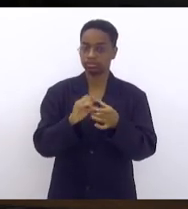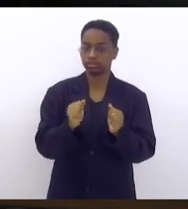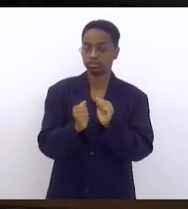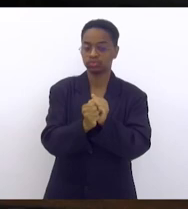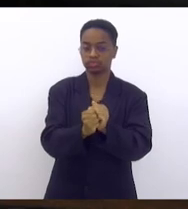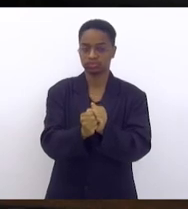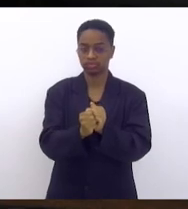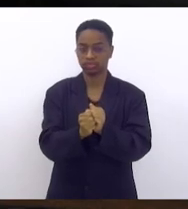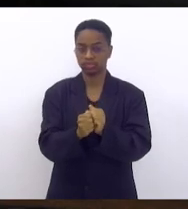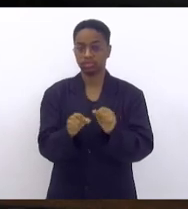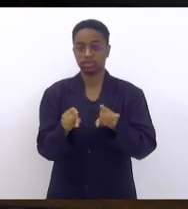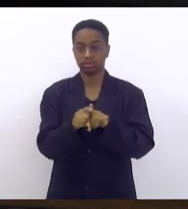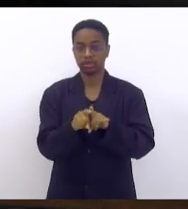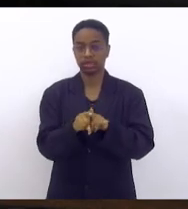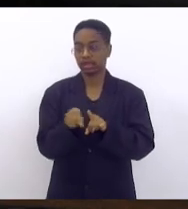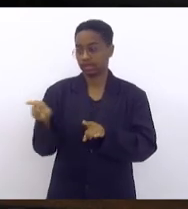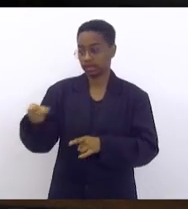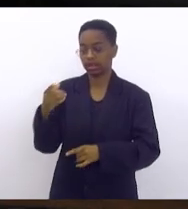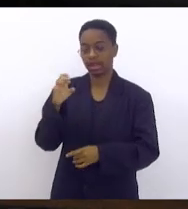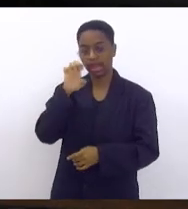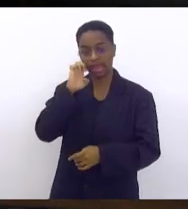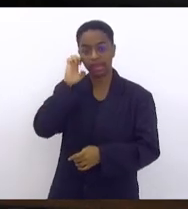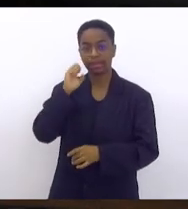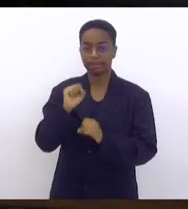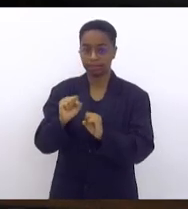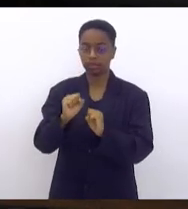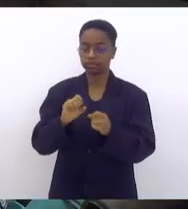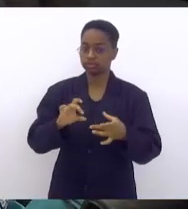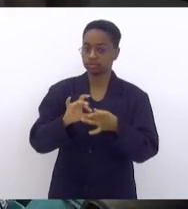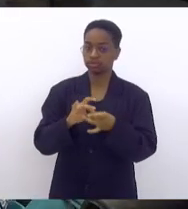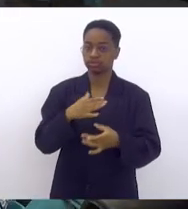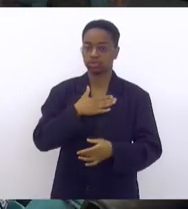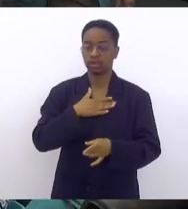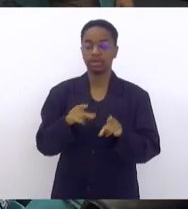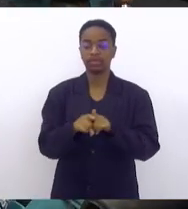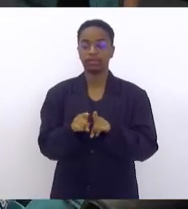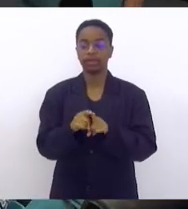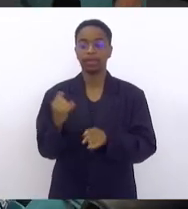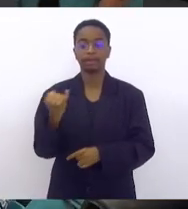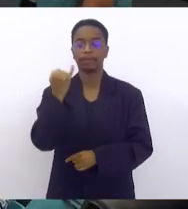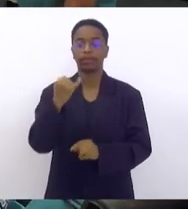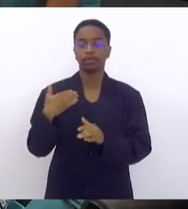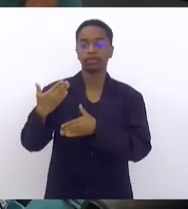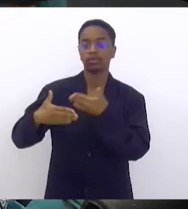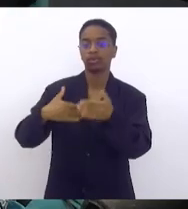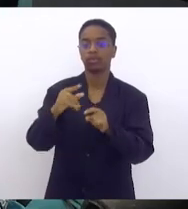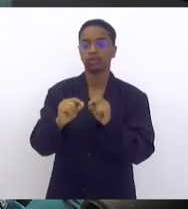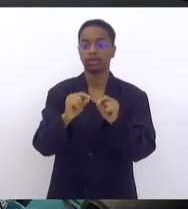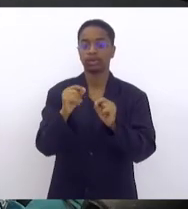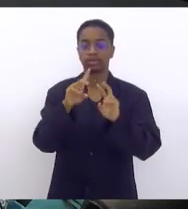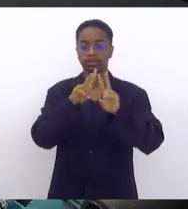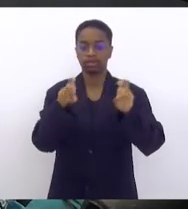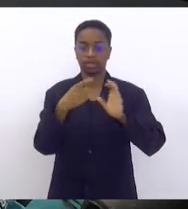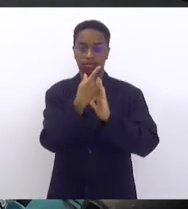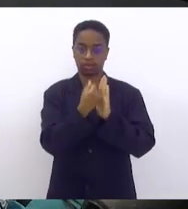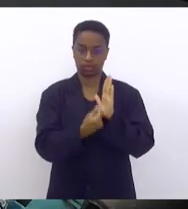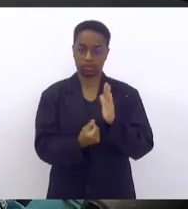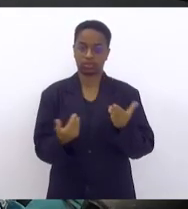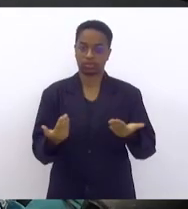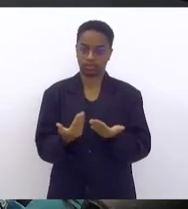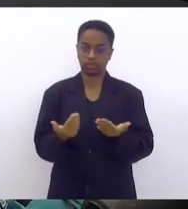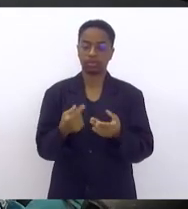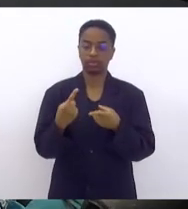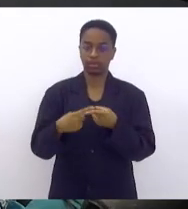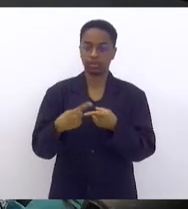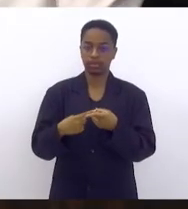e eu, Élica, conta comigo aí para a gente trabalhar, e o passo importante é essa questão orçamentária agora. Vai vir